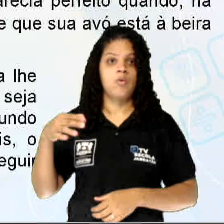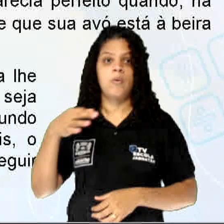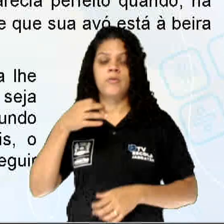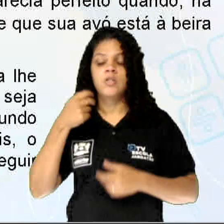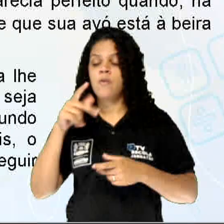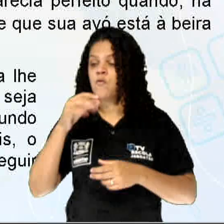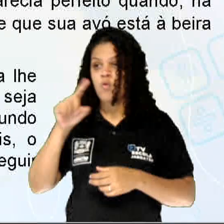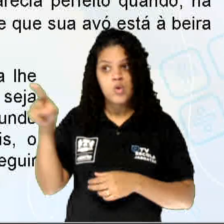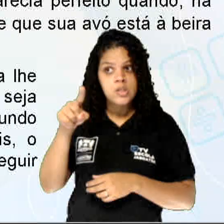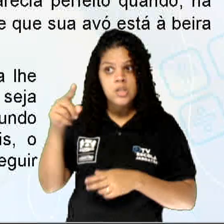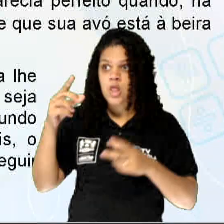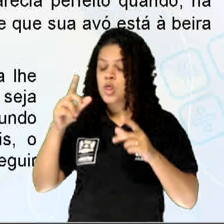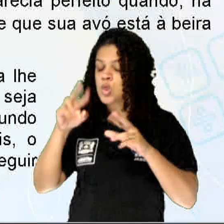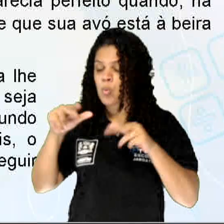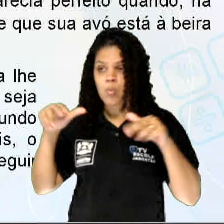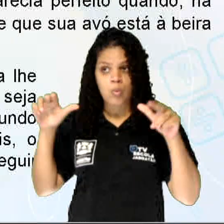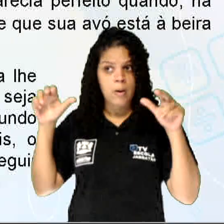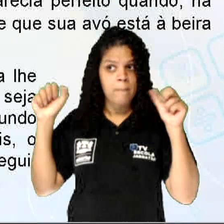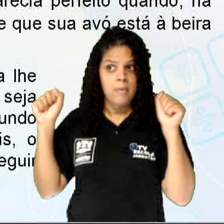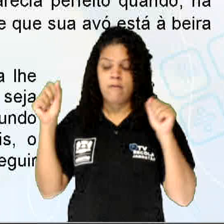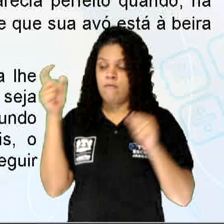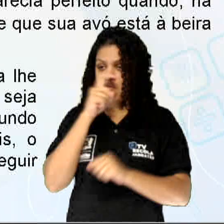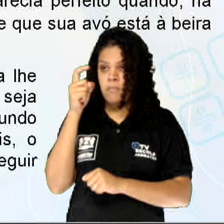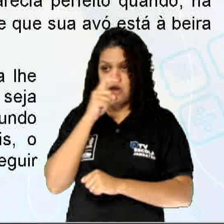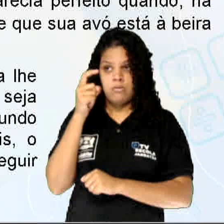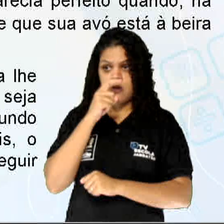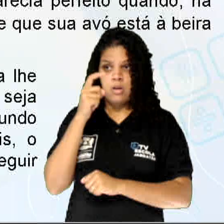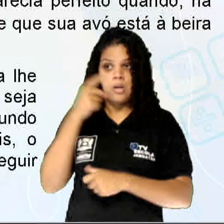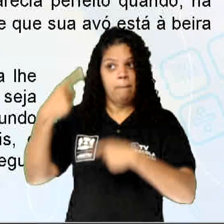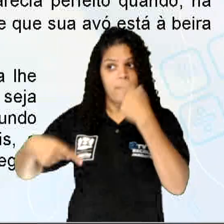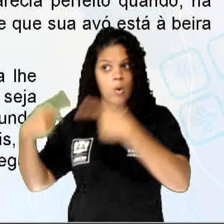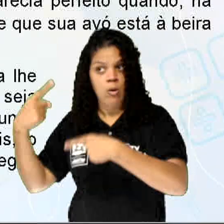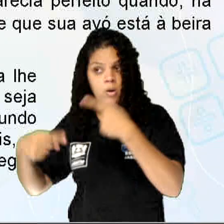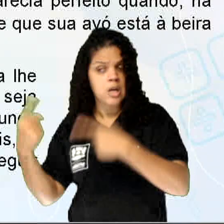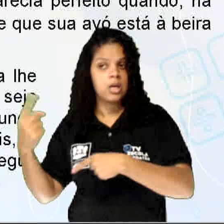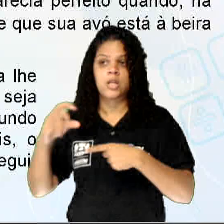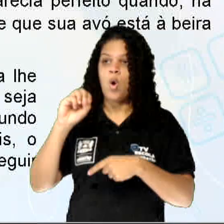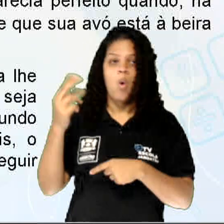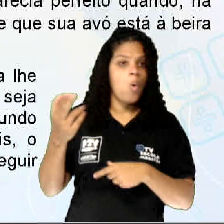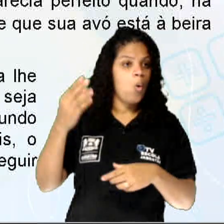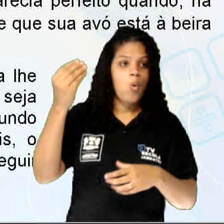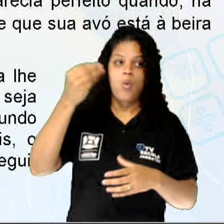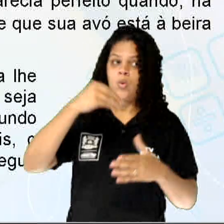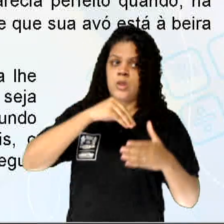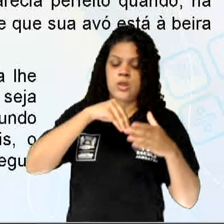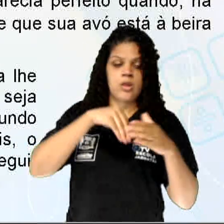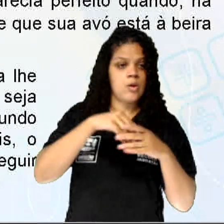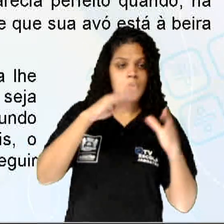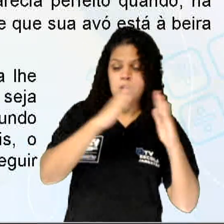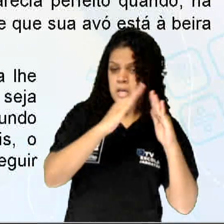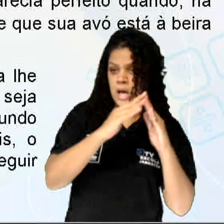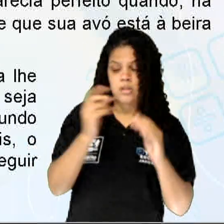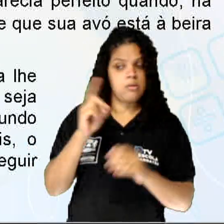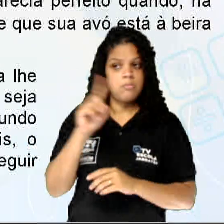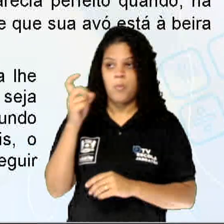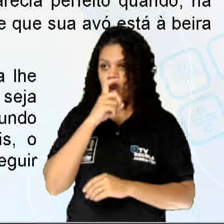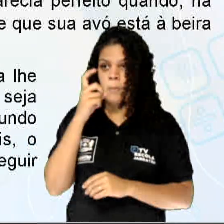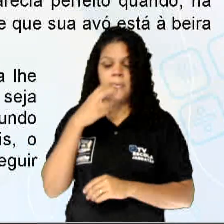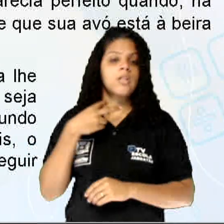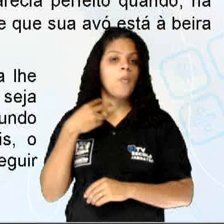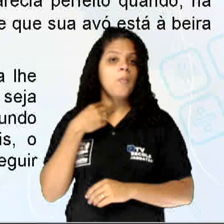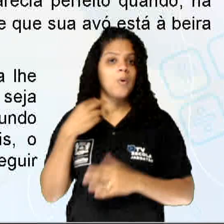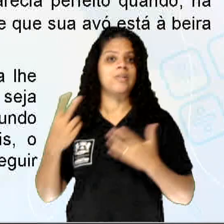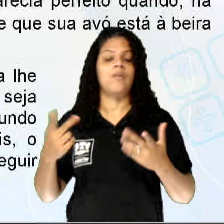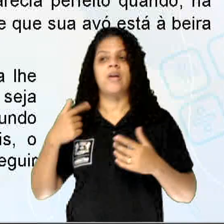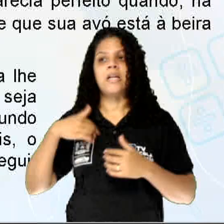mentiria, seja dentro de casa ou na vida política. Acostumado com o mundo de lavagem de dinheiro, helicópteros